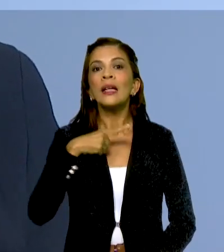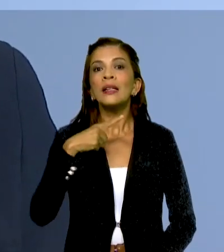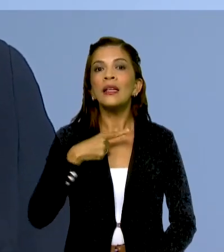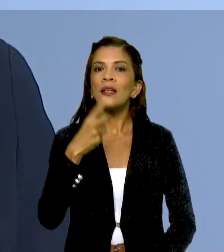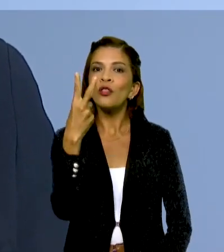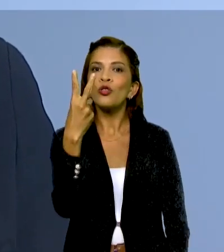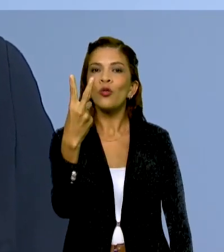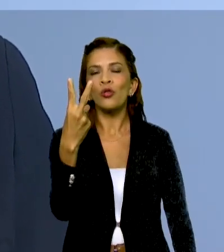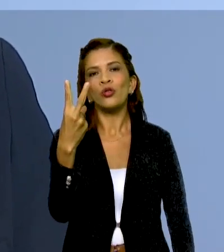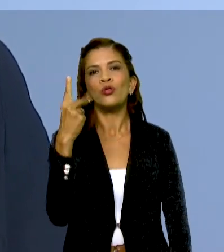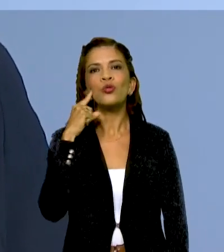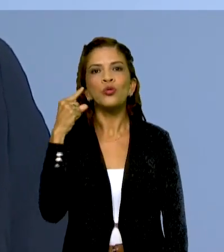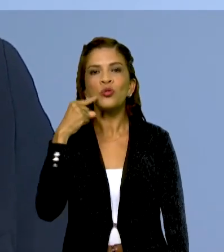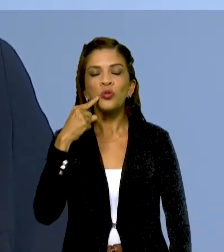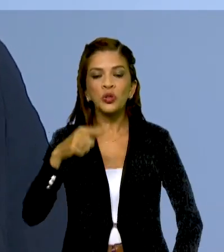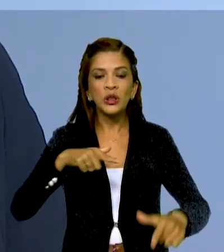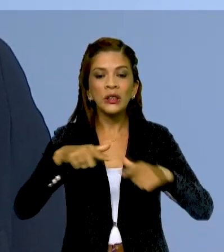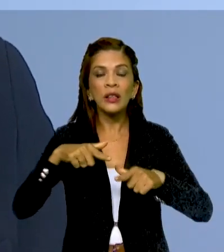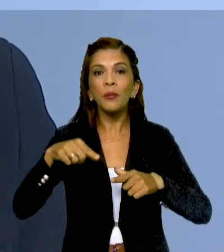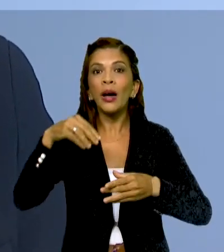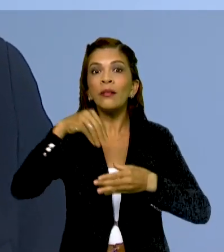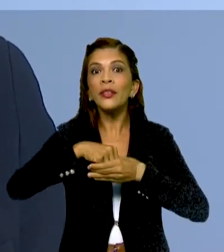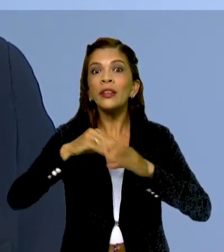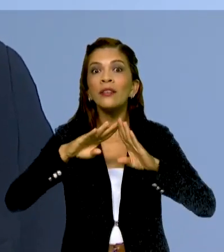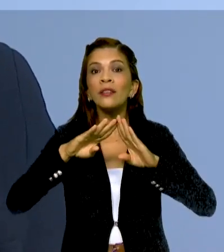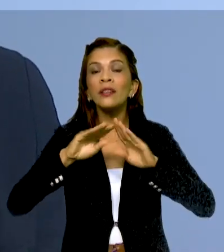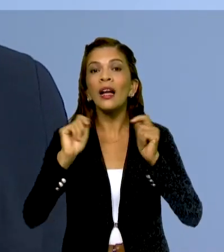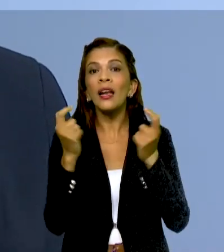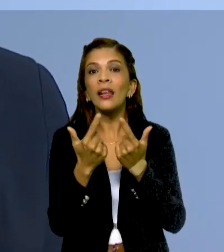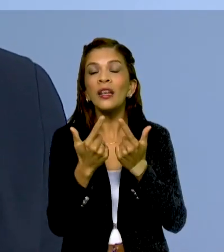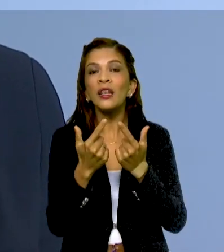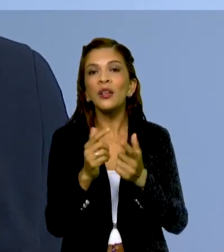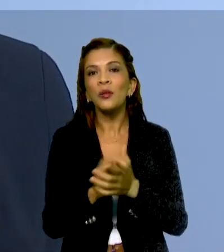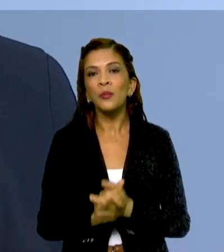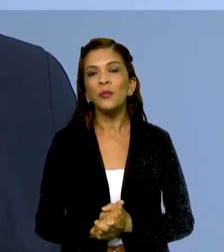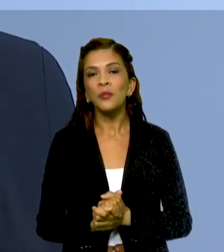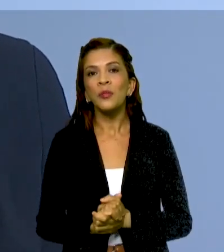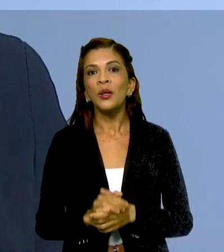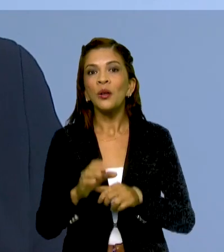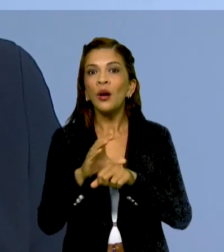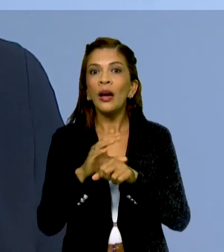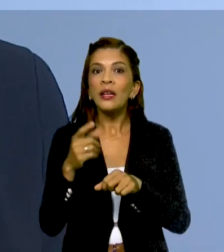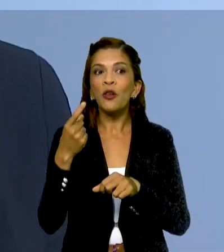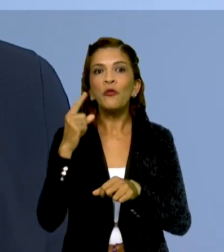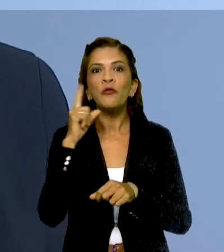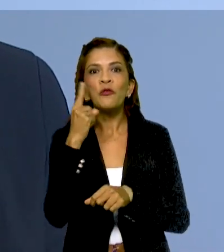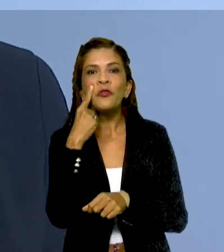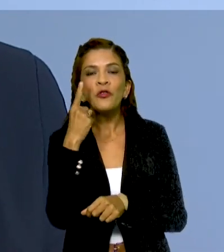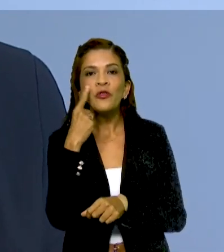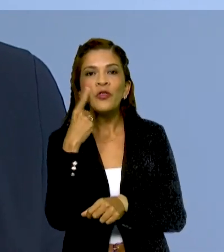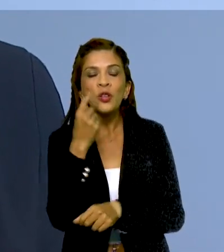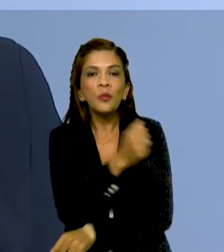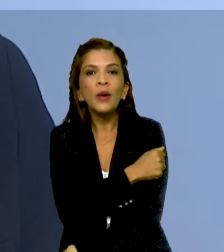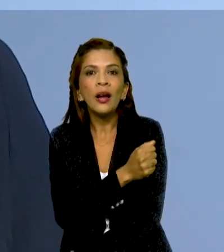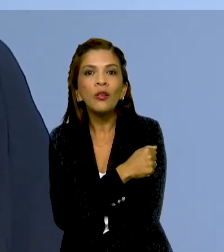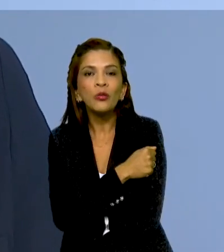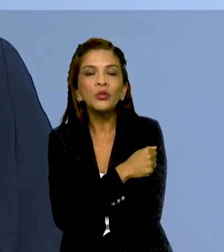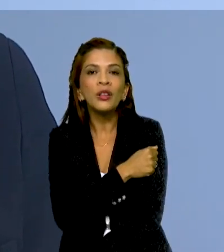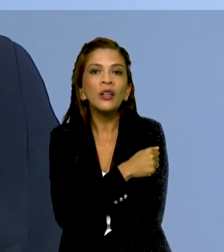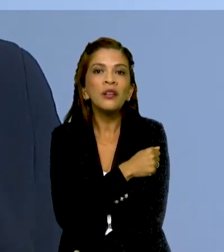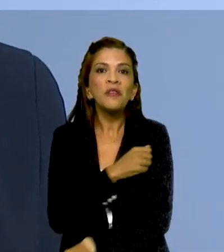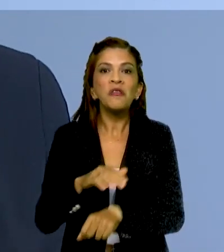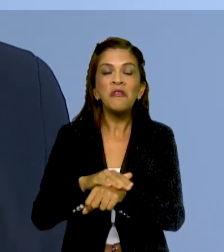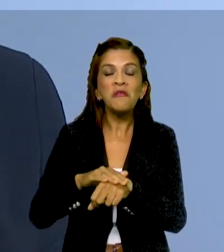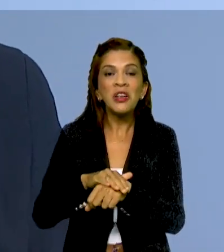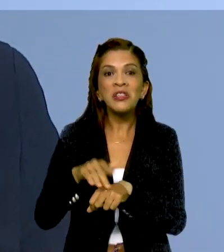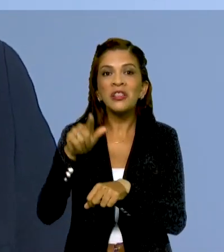2 surdos. E outro dia, eu passando pelos corredores, eu vi uma ex-aluna do curso conversando com um dos surdos que trabalha lá no almoxarifado. E eu falei, olha,